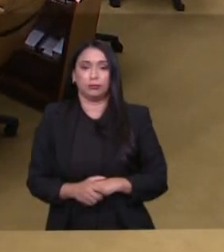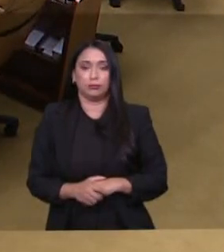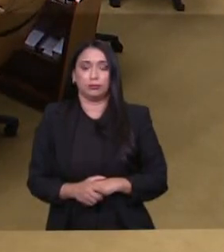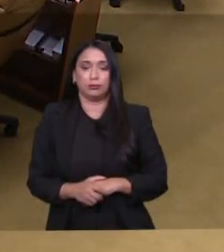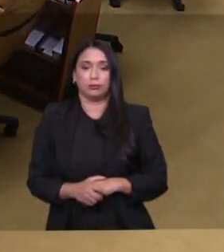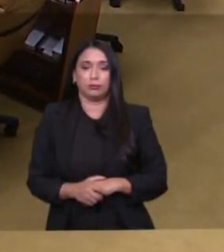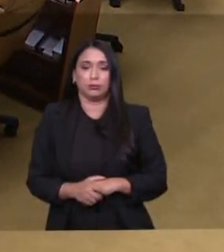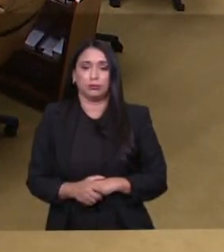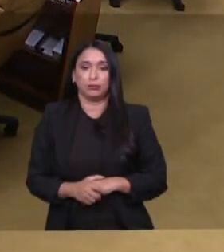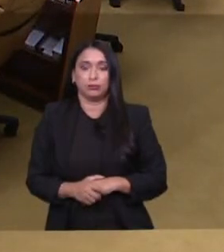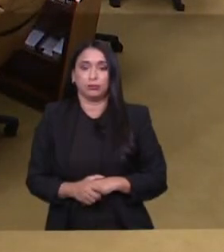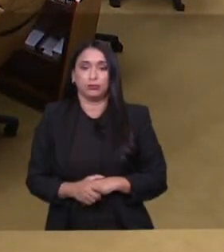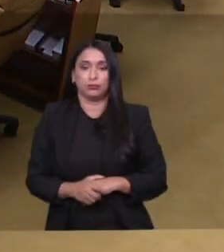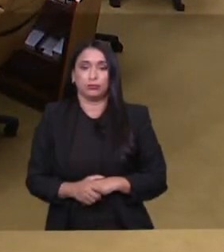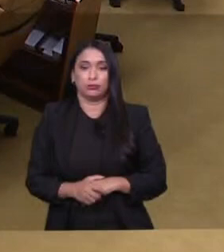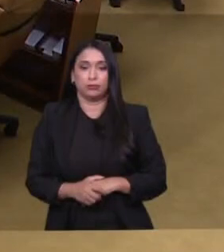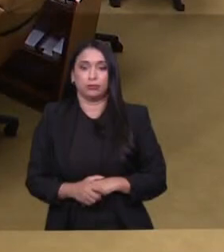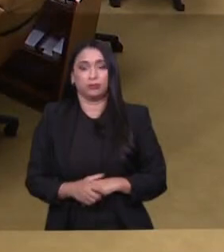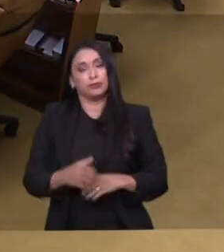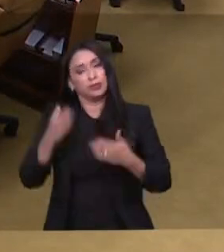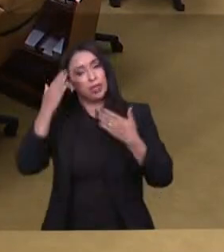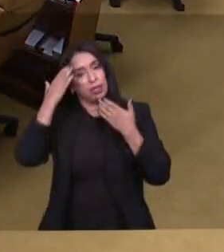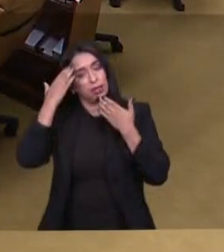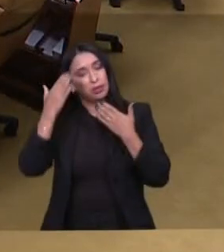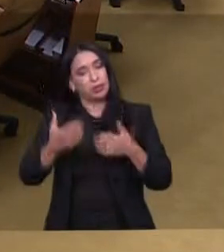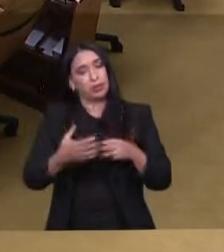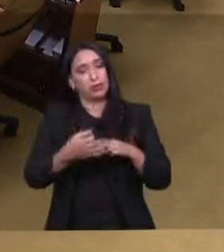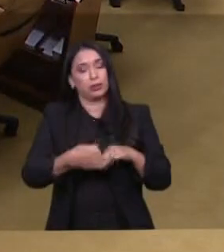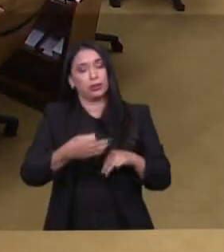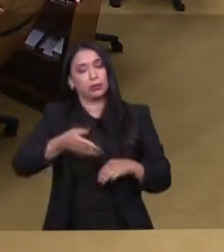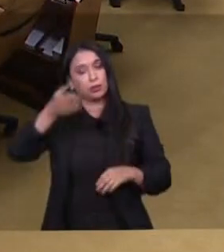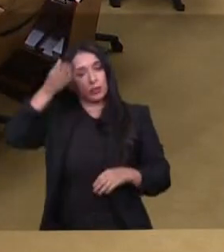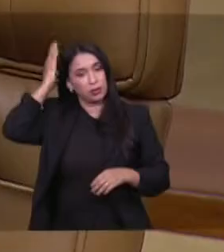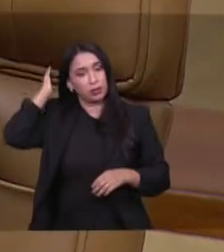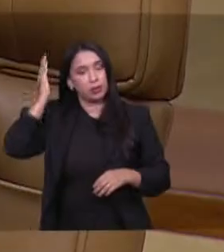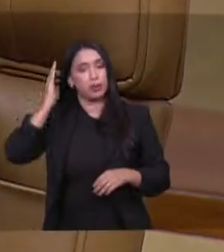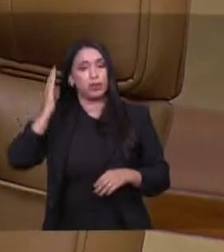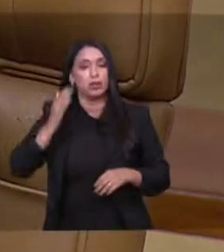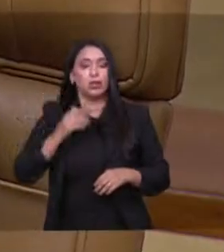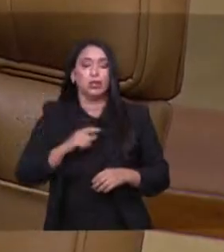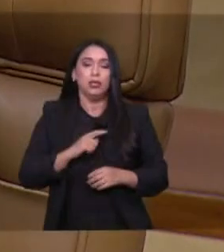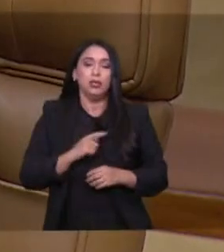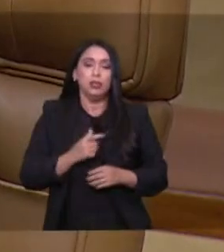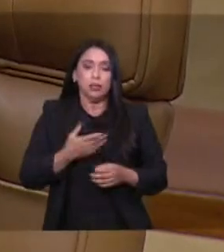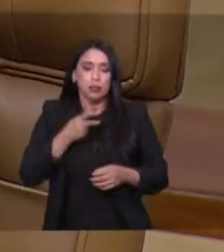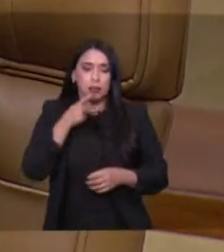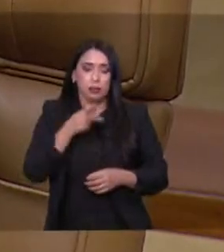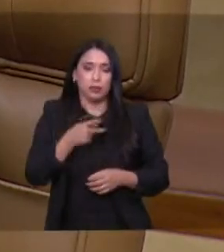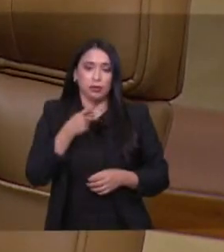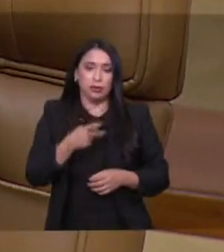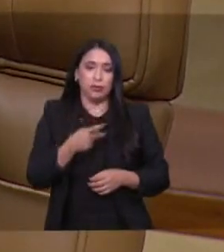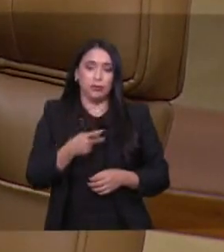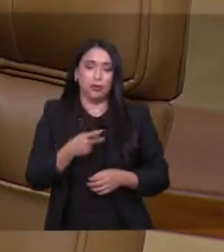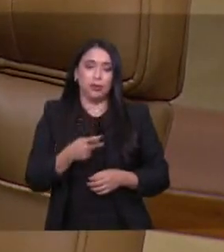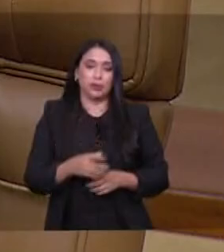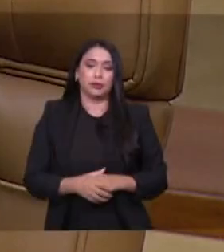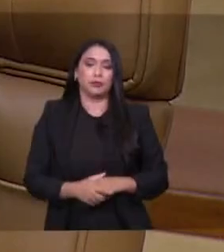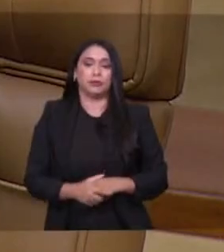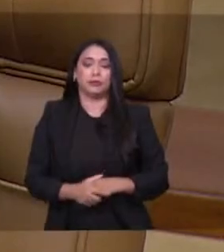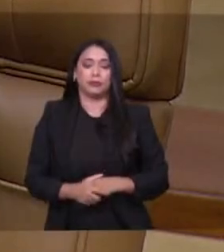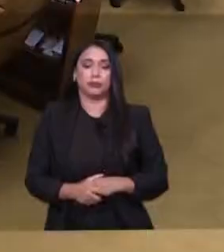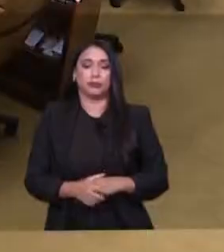Inconstitucionalidade. Agradeço. Todos de acordo. Ministro Cristiano Zanin, uma parte, mas foi para imagina aprimorar